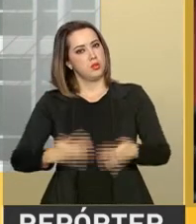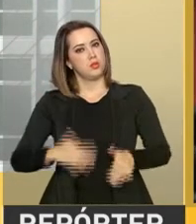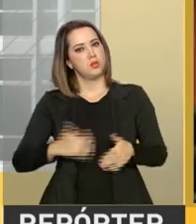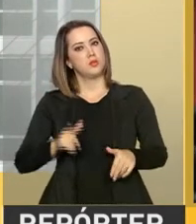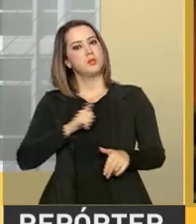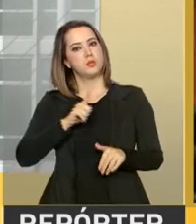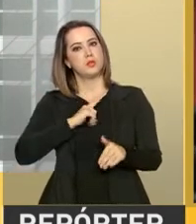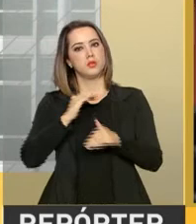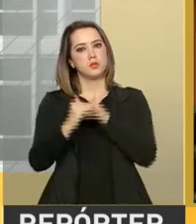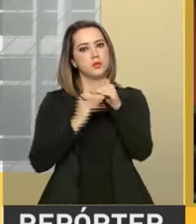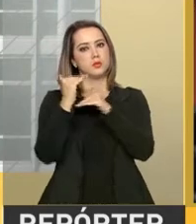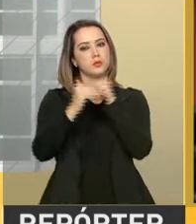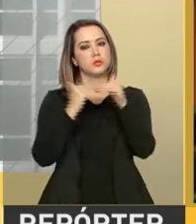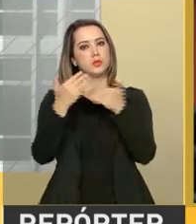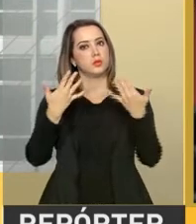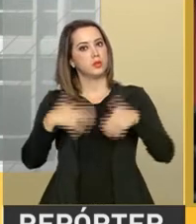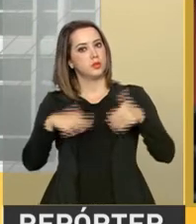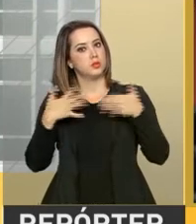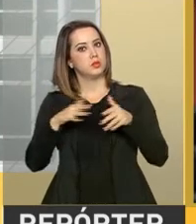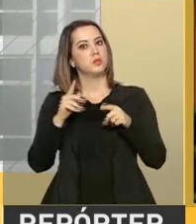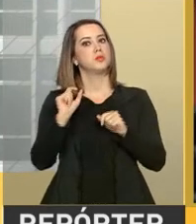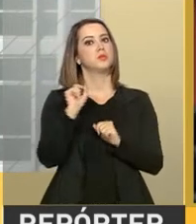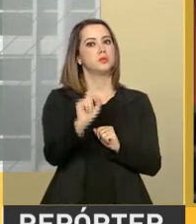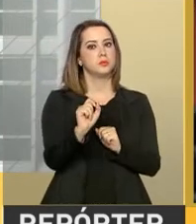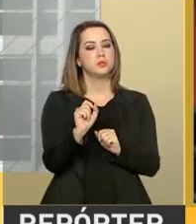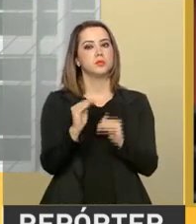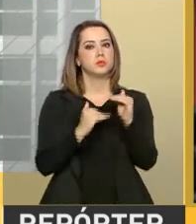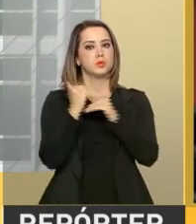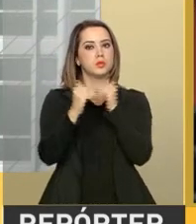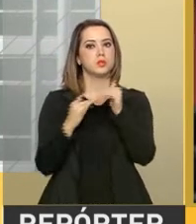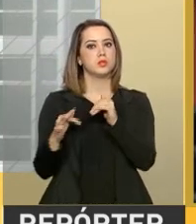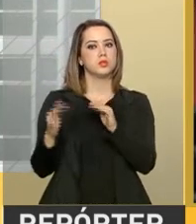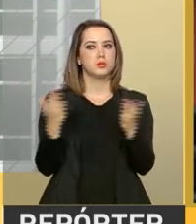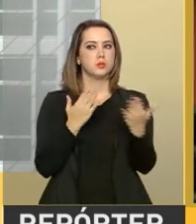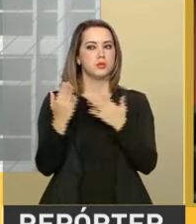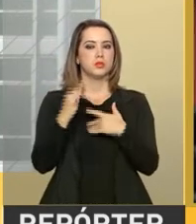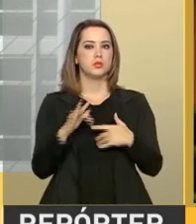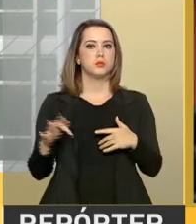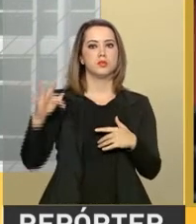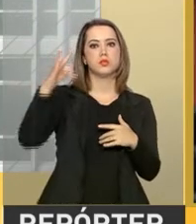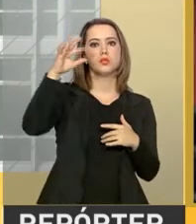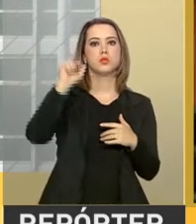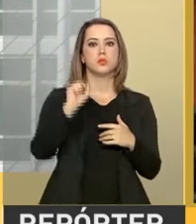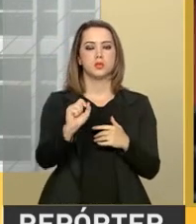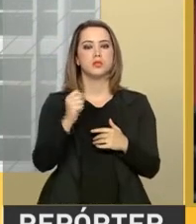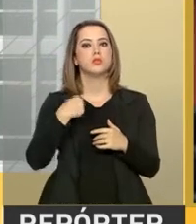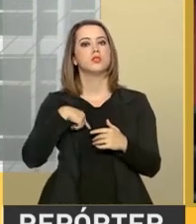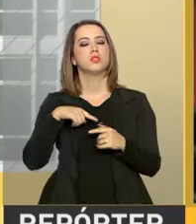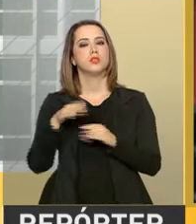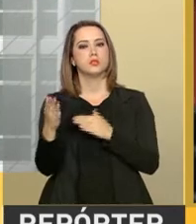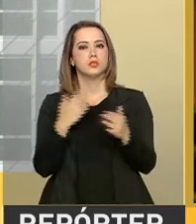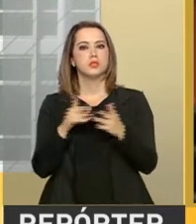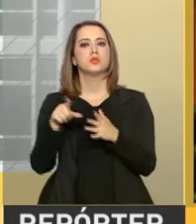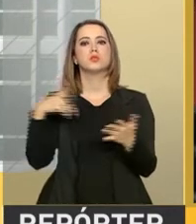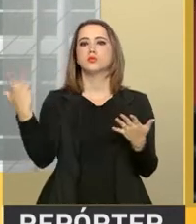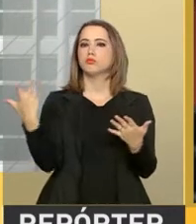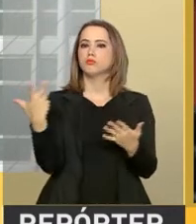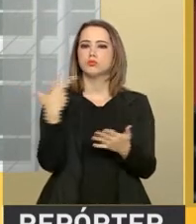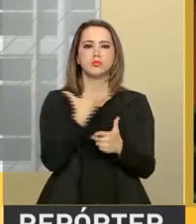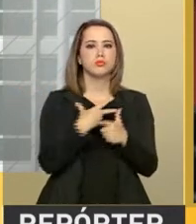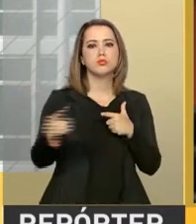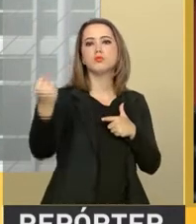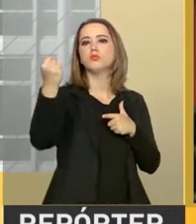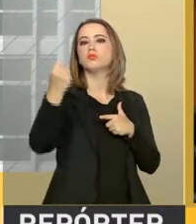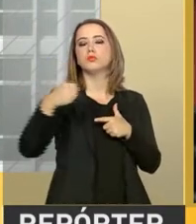acima da inflação de zero. E a partir daí isso será uma conquista histórica, extraordinária da sociedade